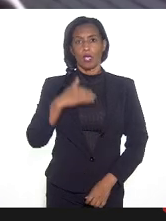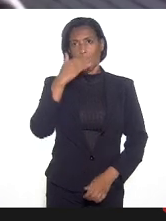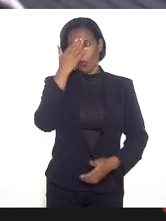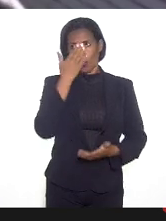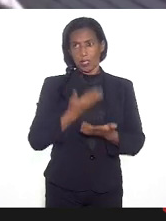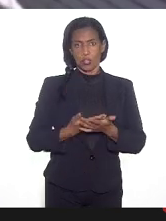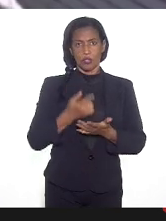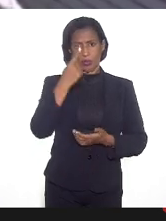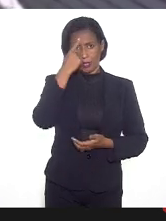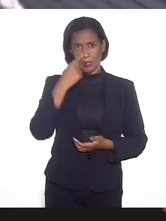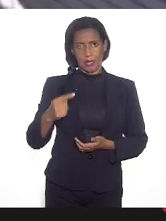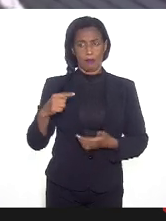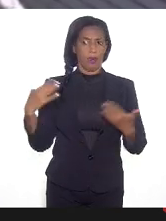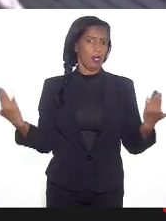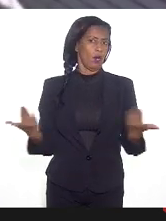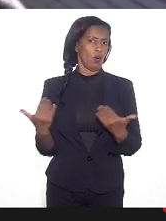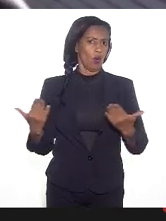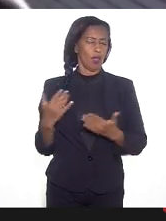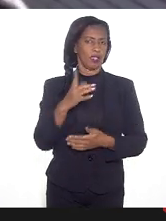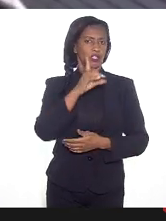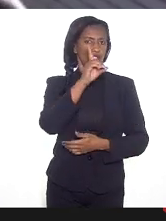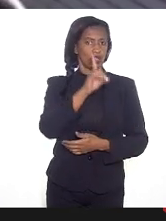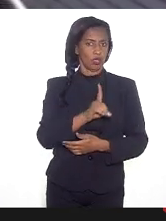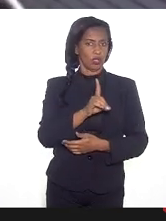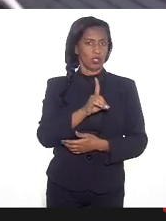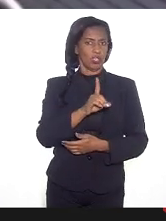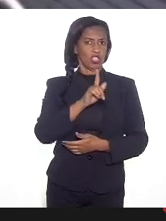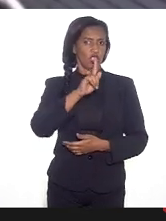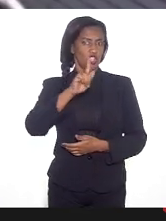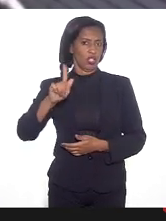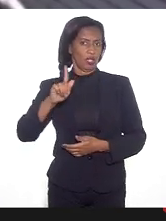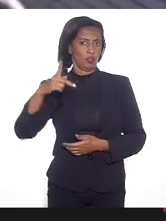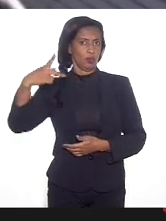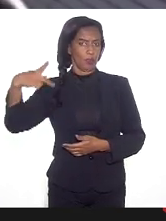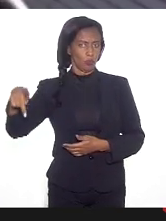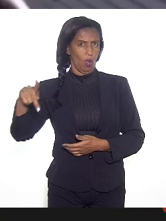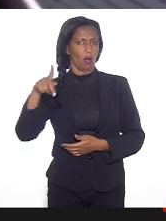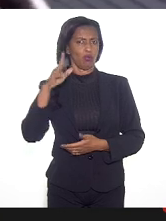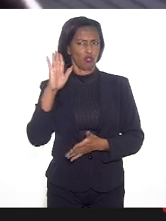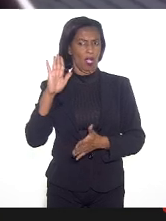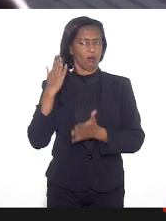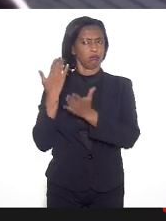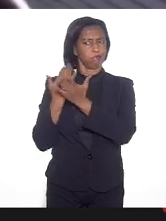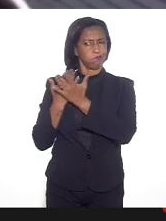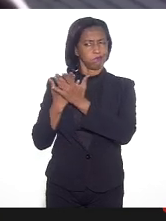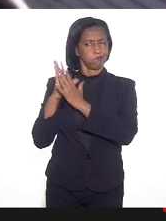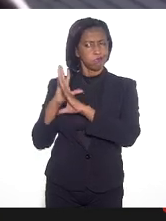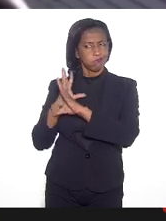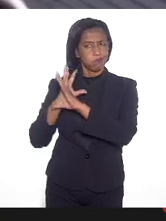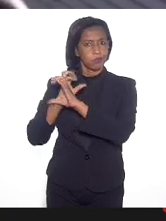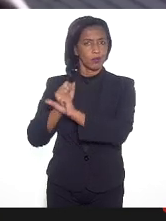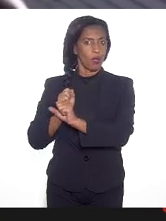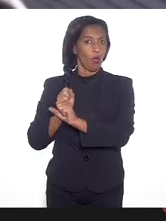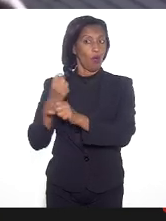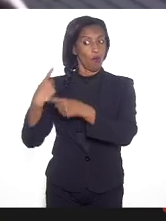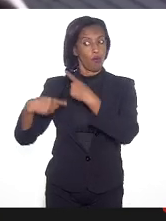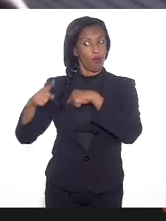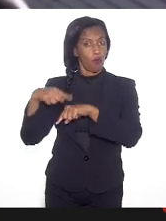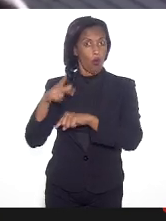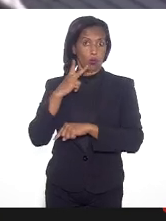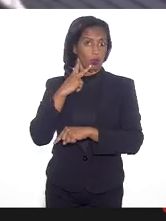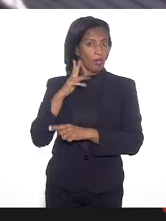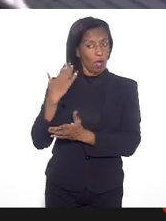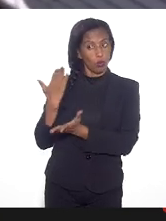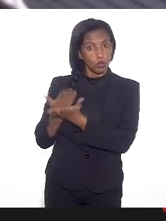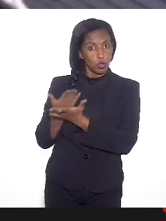semana, a Diretoria-Geral de Pessoal já tenha concluído esse estudo. Né? Volto a dizer, é um estudo